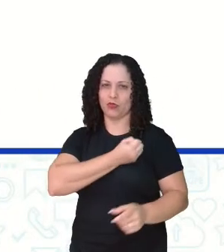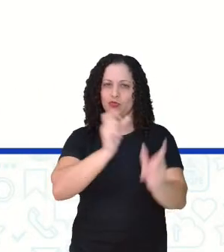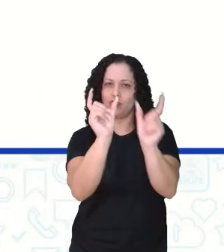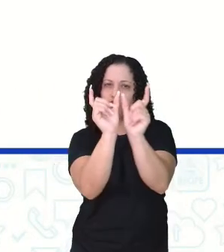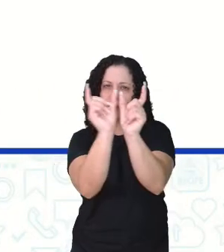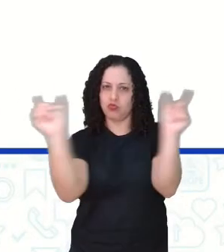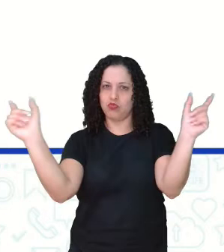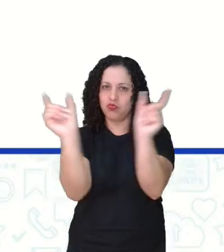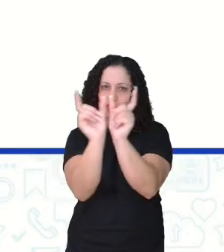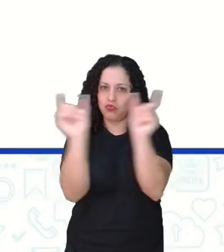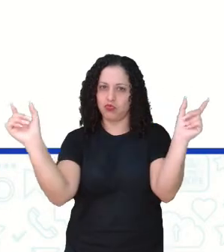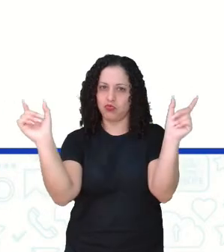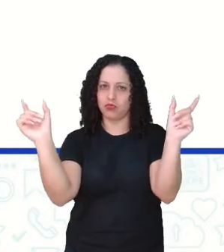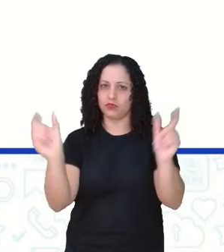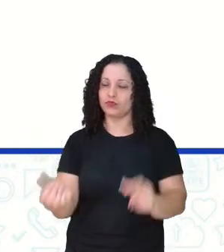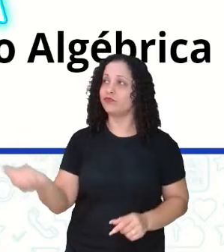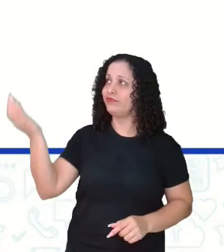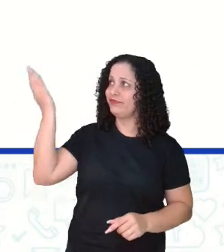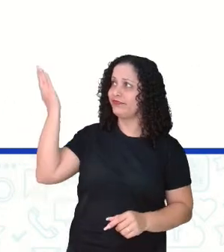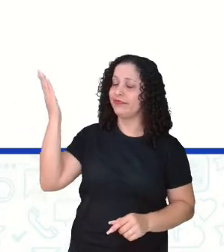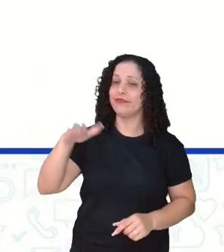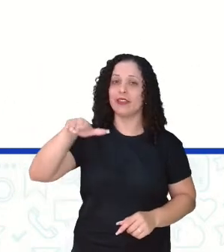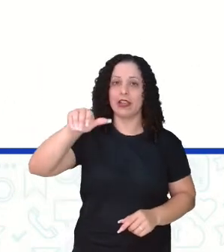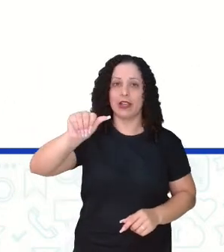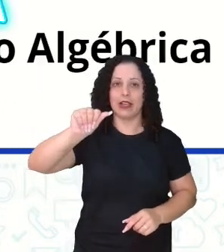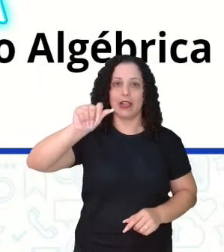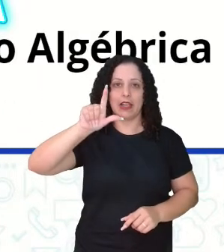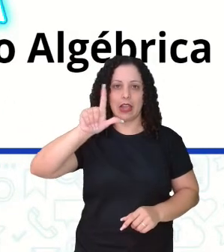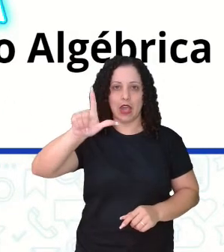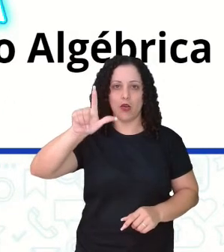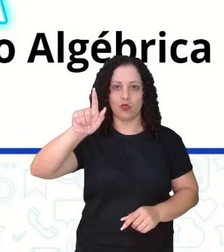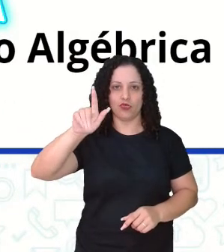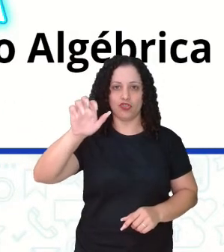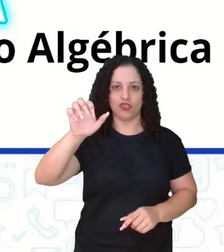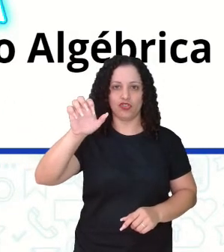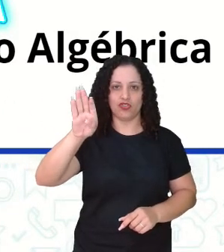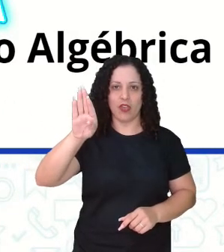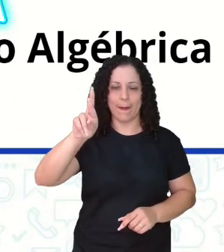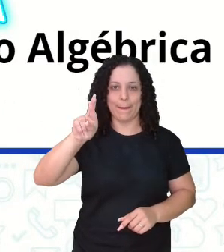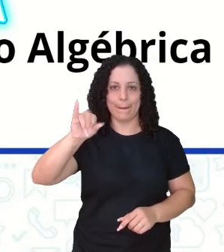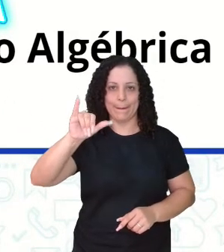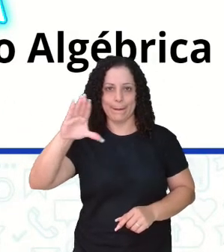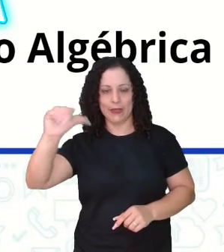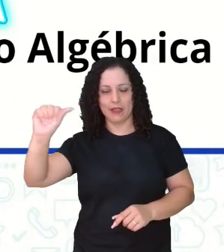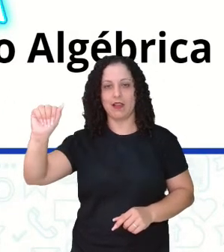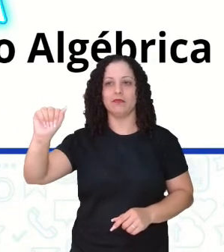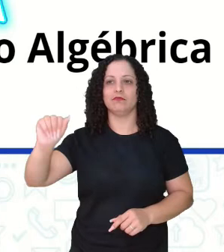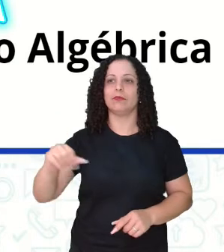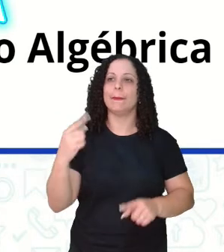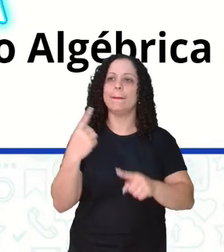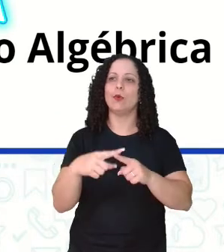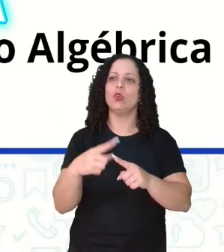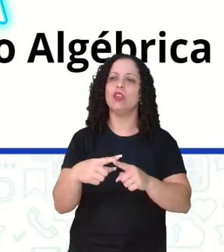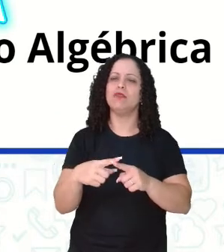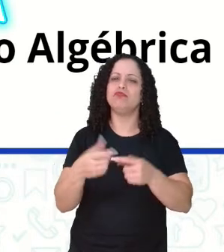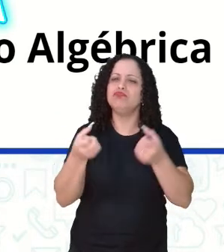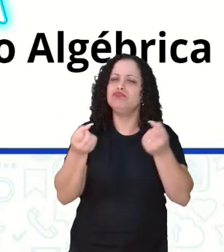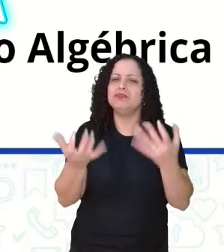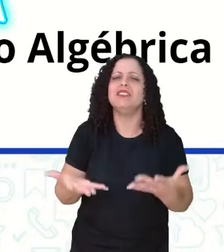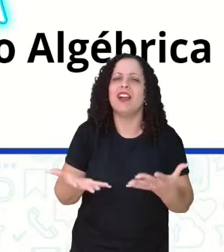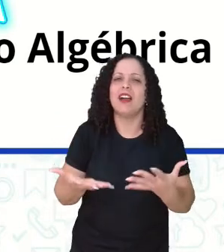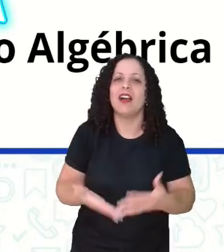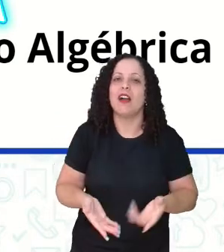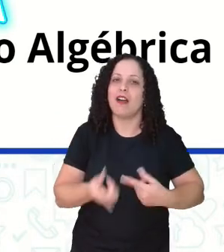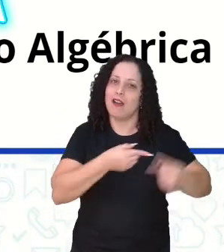de expressão algébrica. Por quê? Porque eu tenho aqui uma expressão, como eu falei na